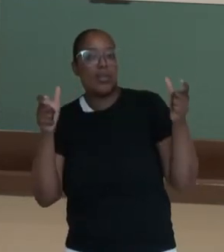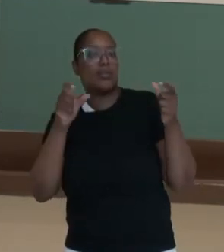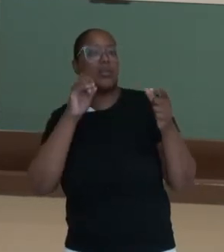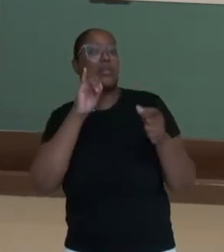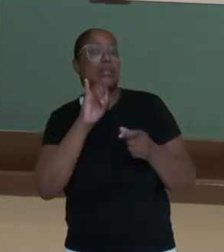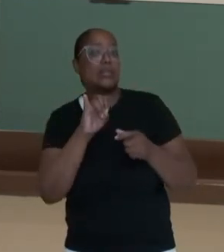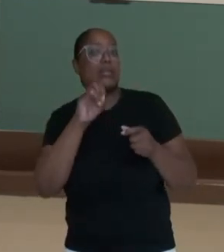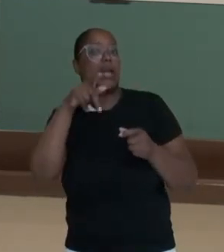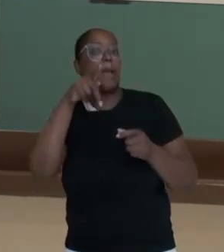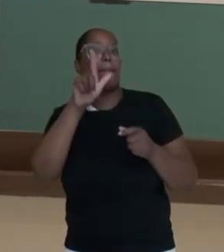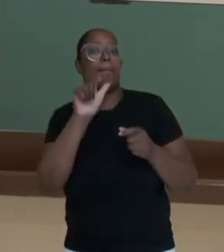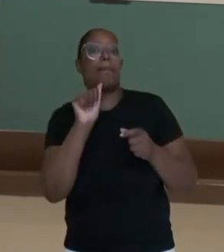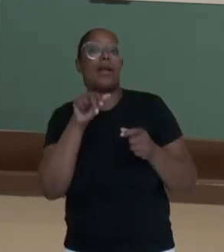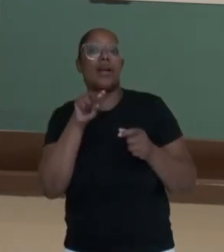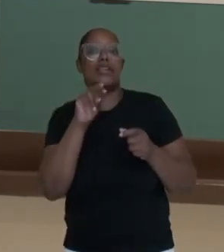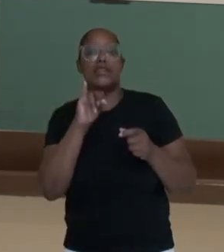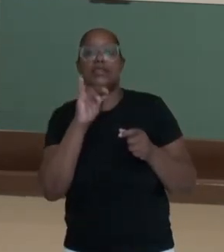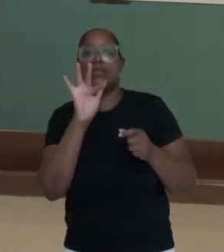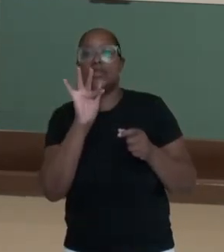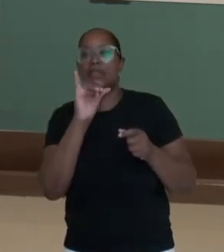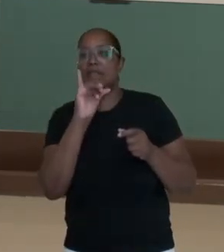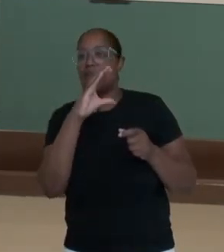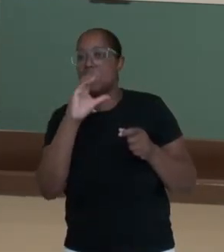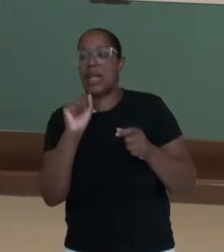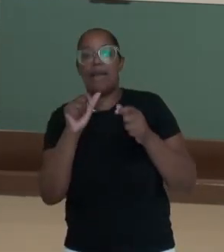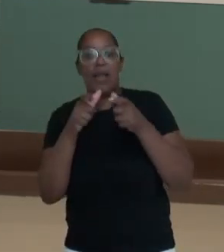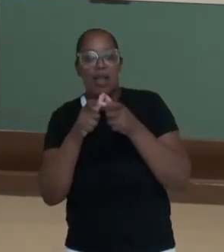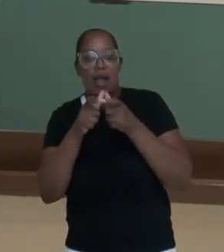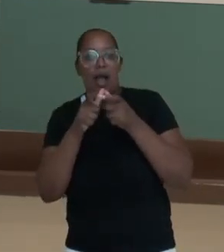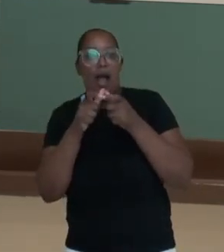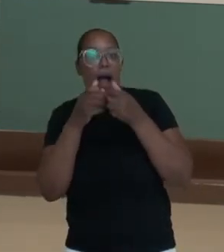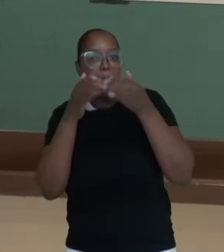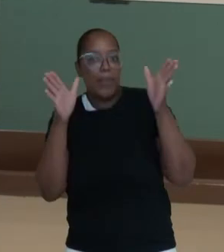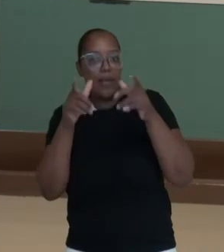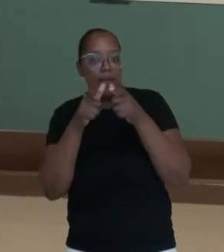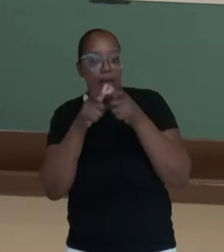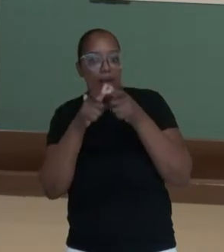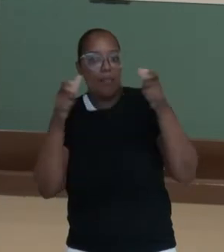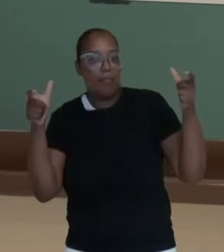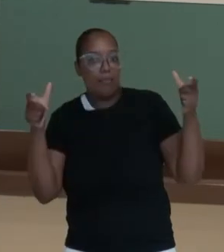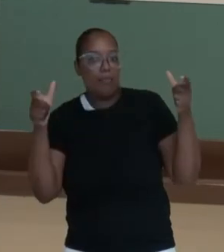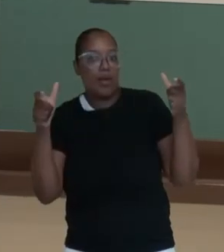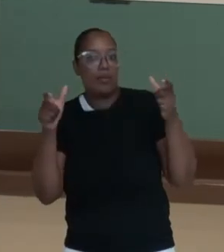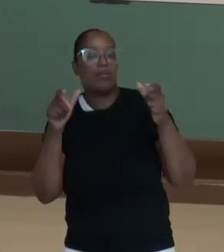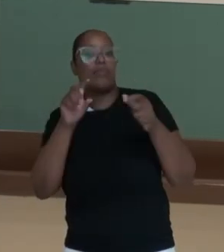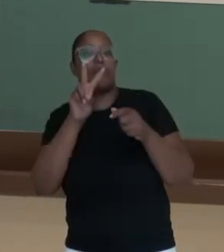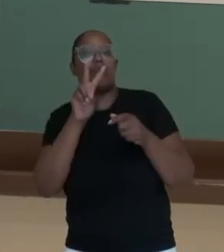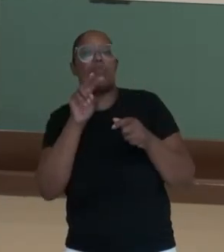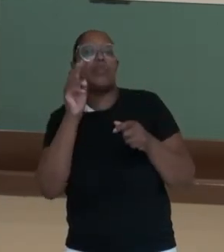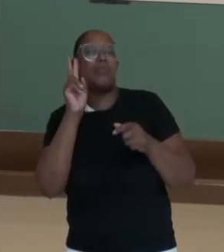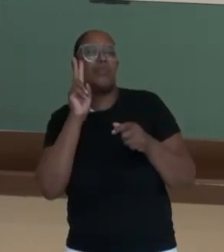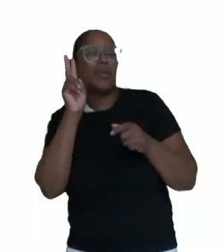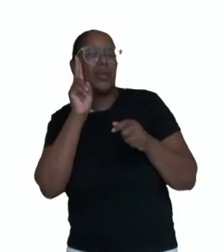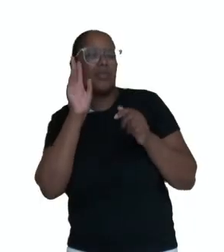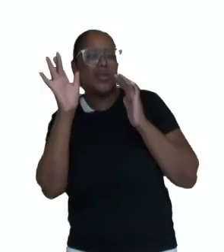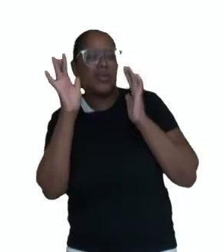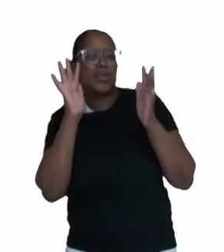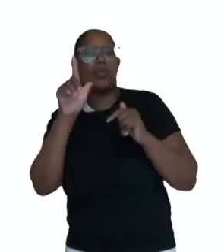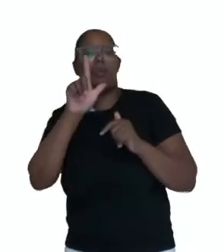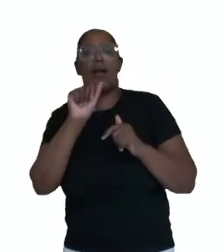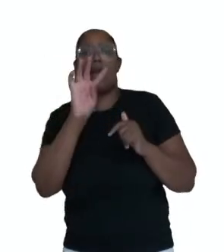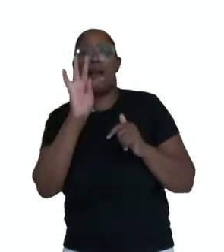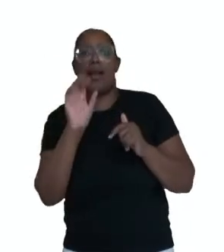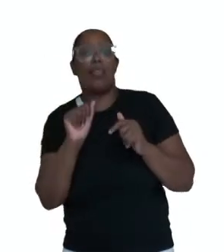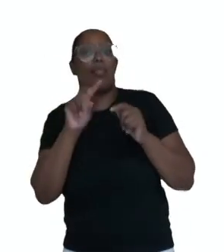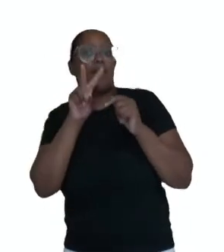significa planificar? É mais ou menos como se eu fosse abrir. Por exemplo, imagine uma lata onde eu abra e eu vou ficar com